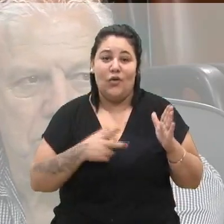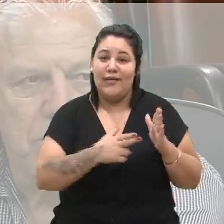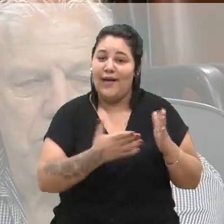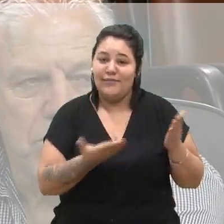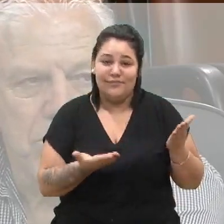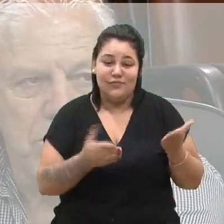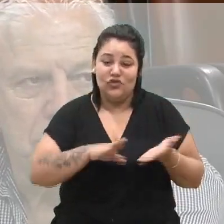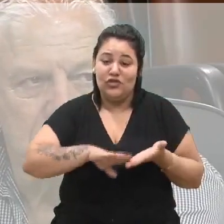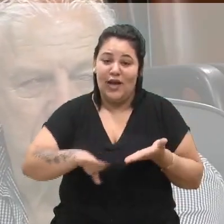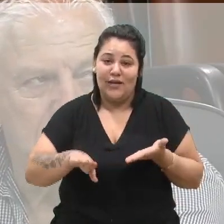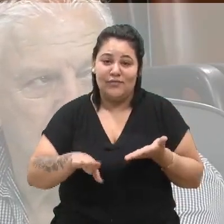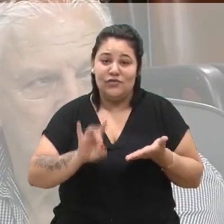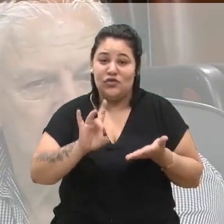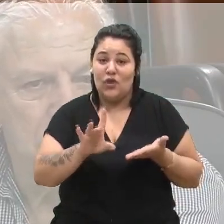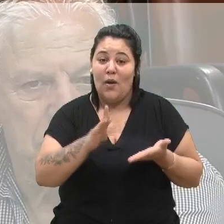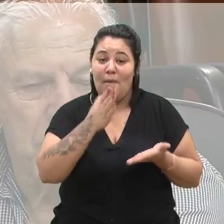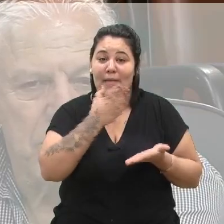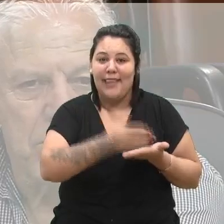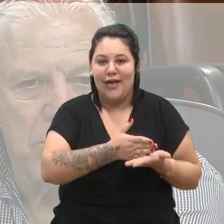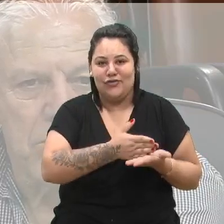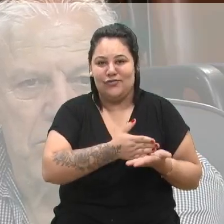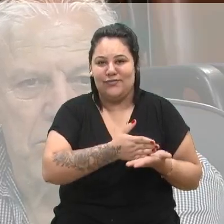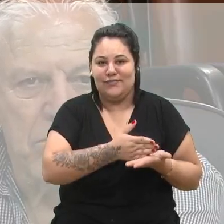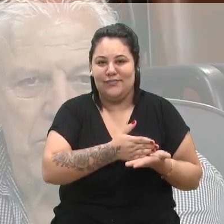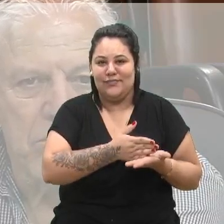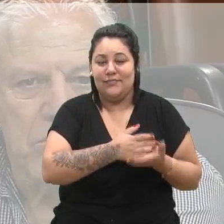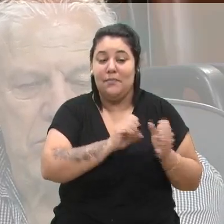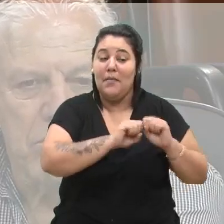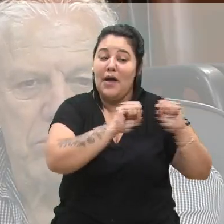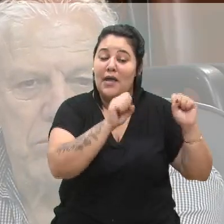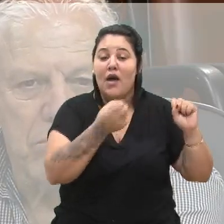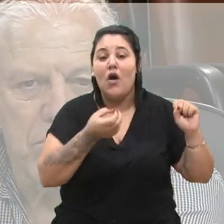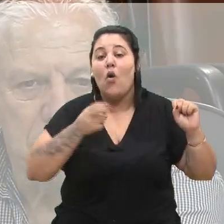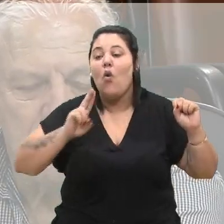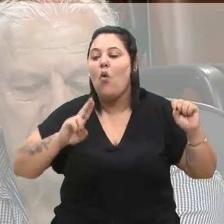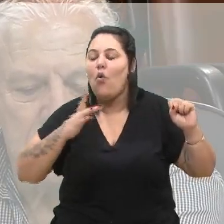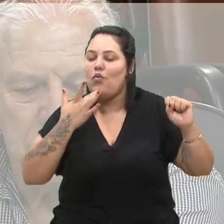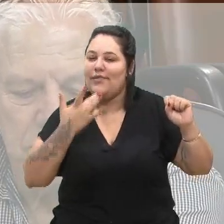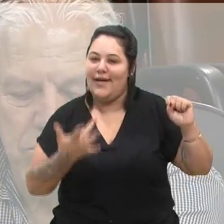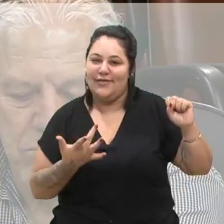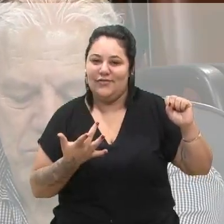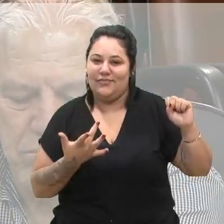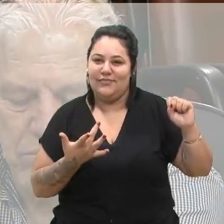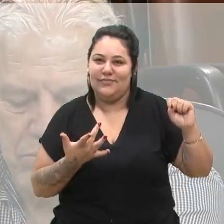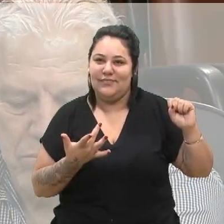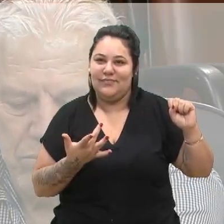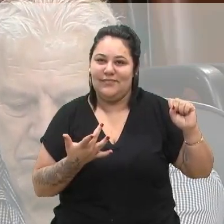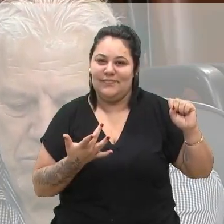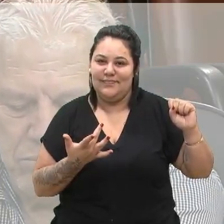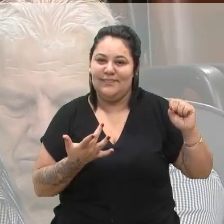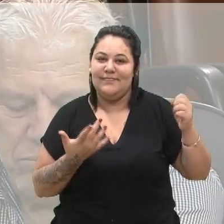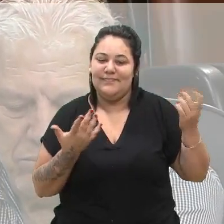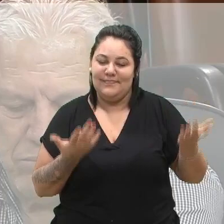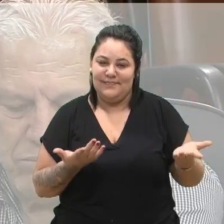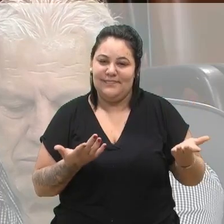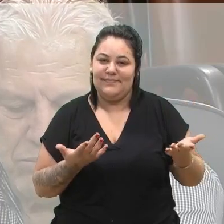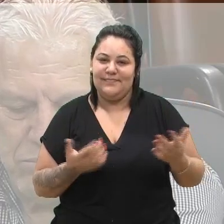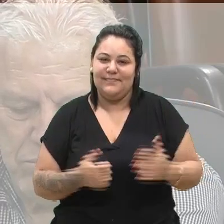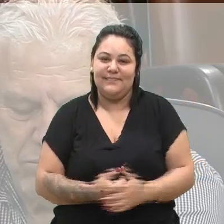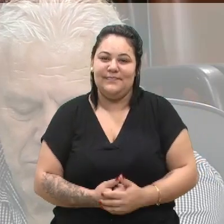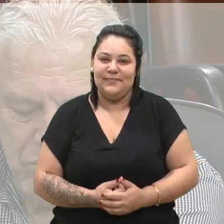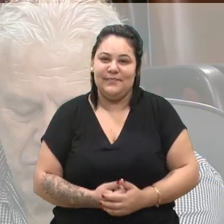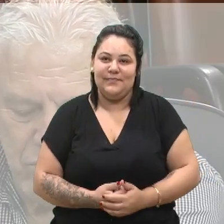turno, impossibilitando que a mãe pudesse ter a sua emancipação enquanto mulher estando no mercado de